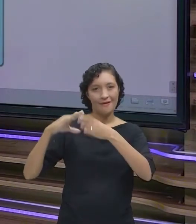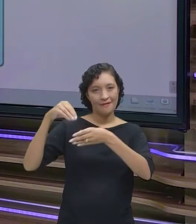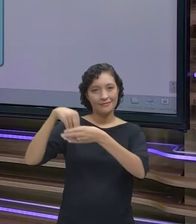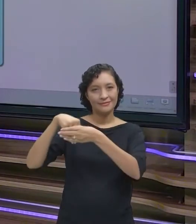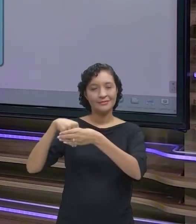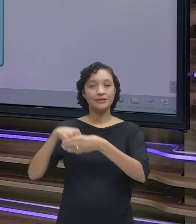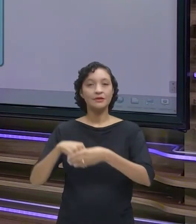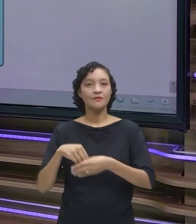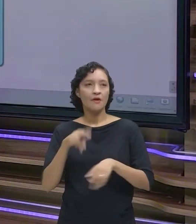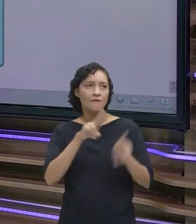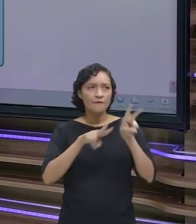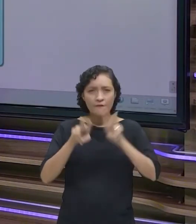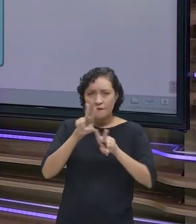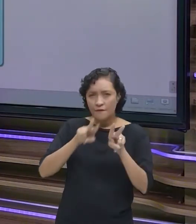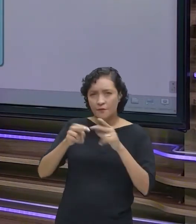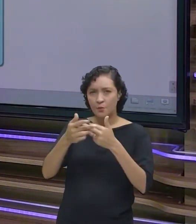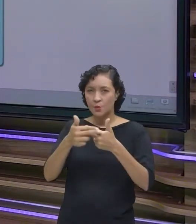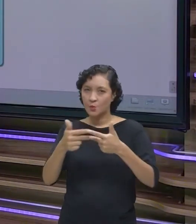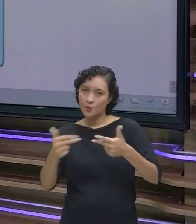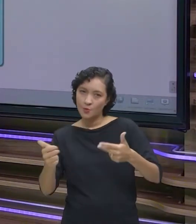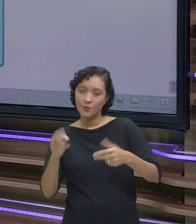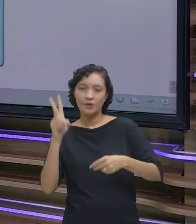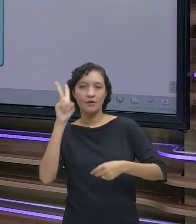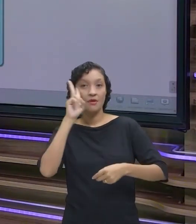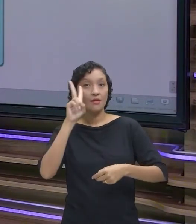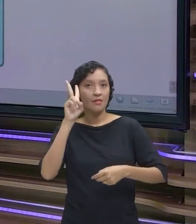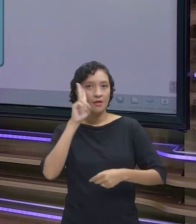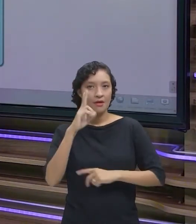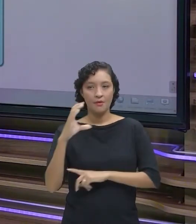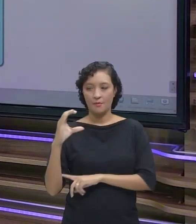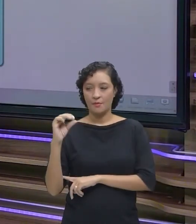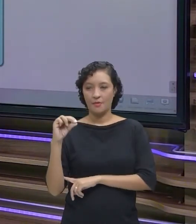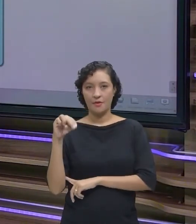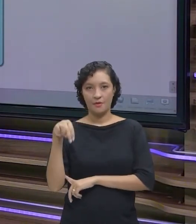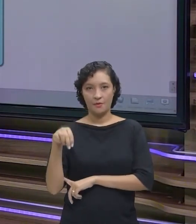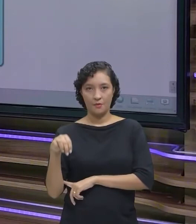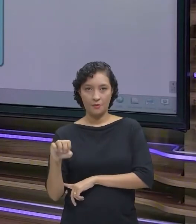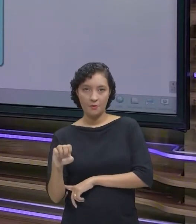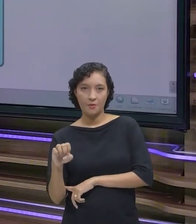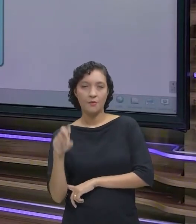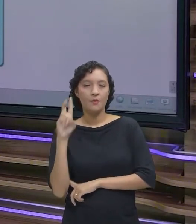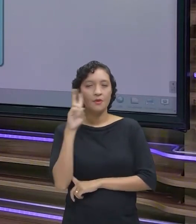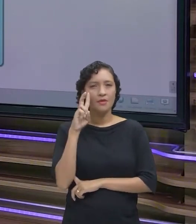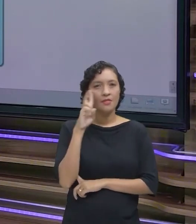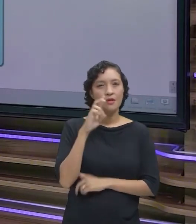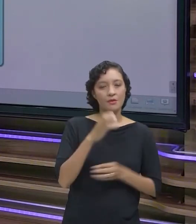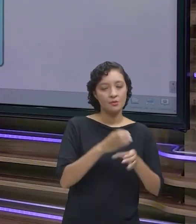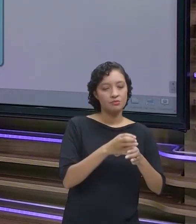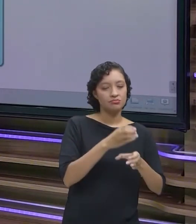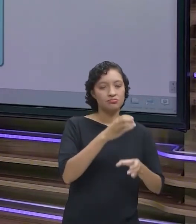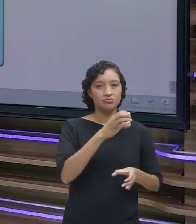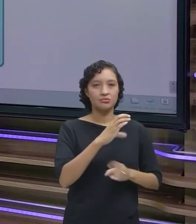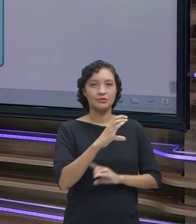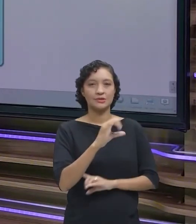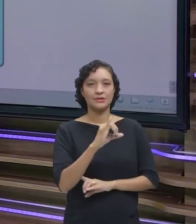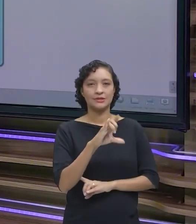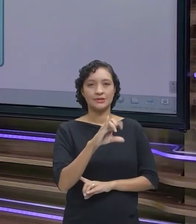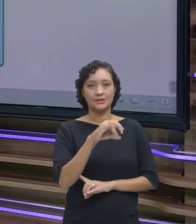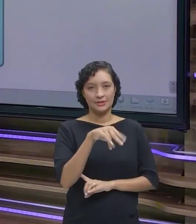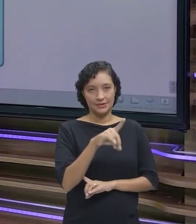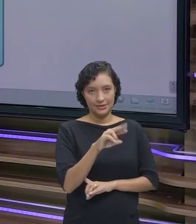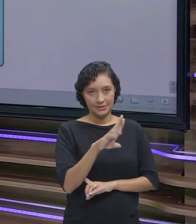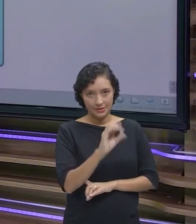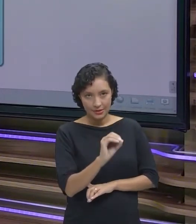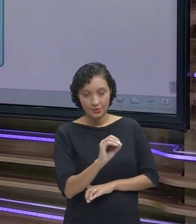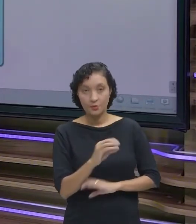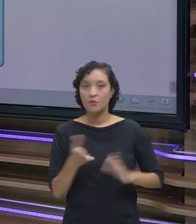os móveis que nos lembram cones e cilindros e outras formas mais. Só que hoje nós